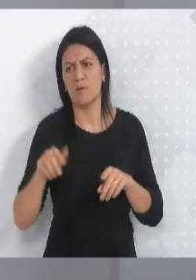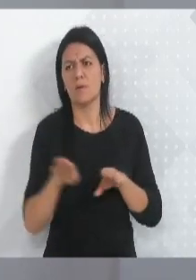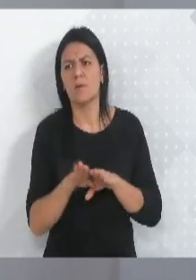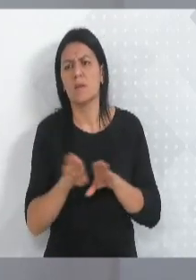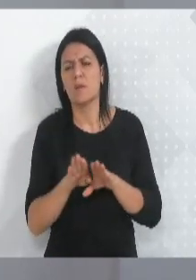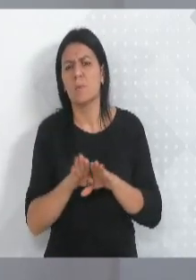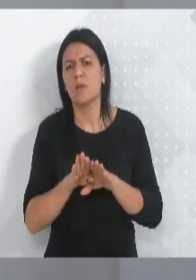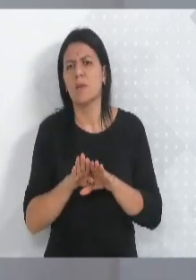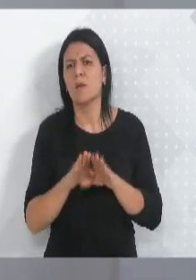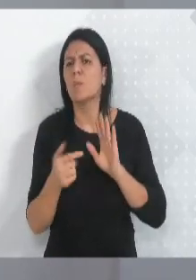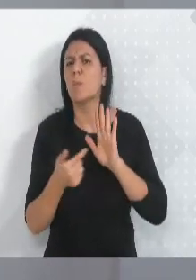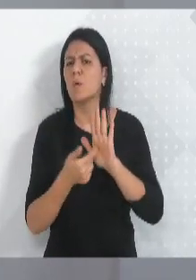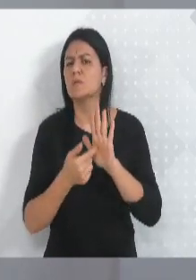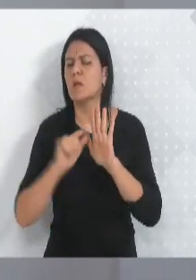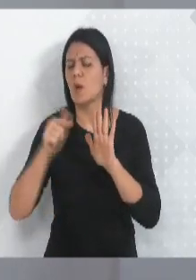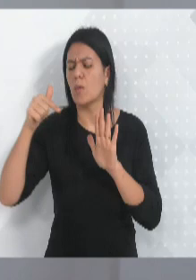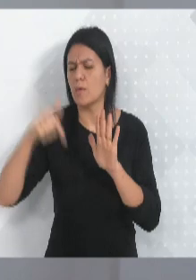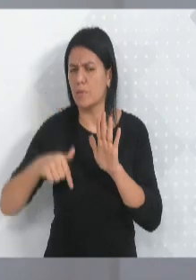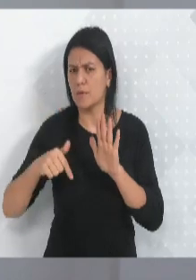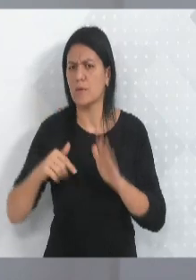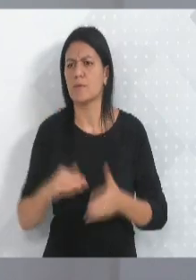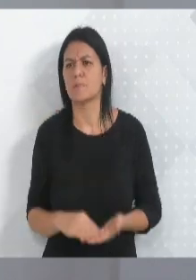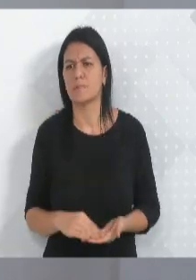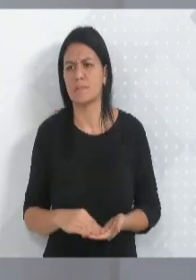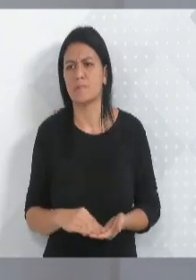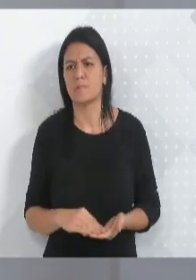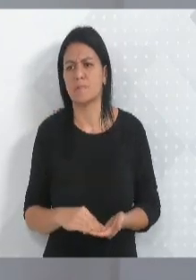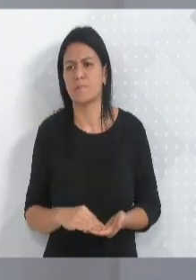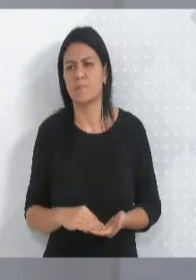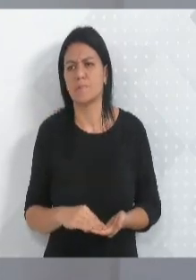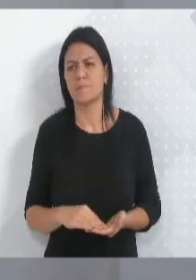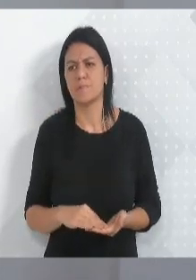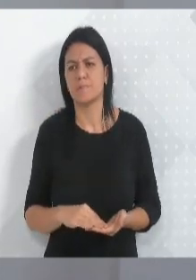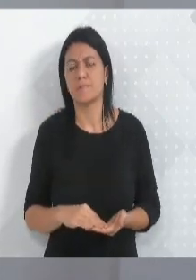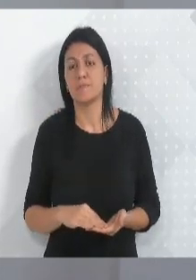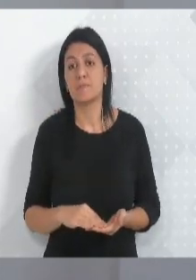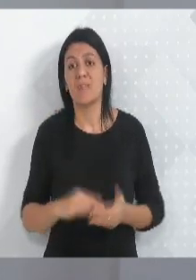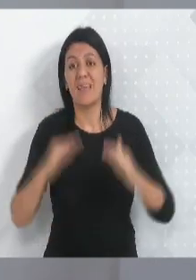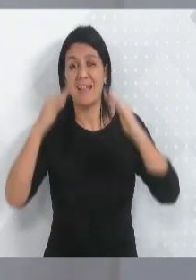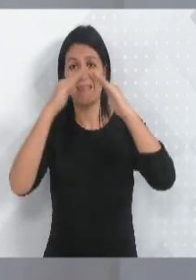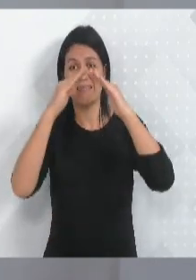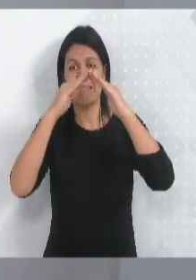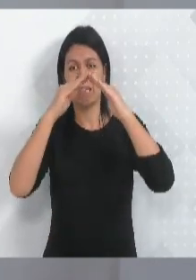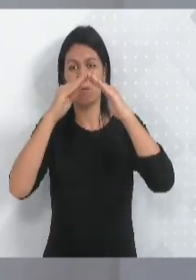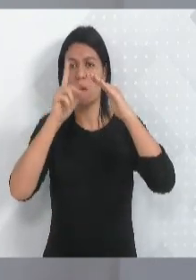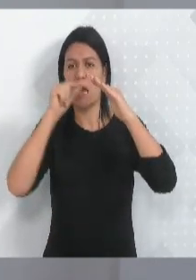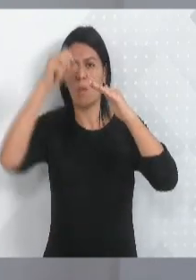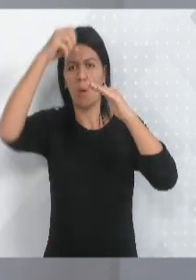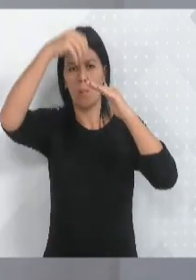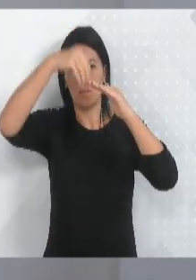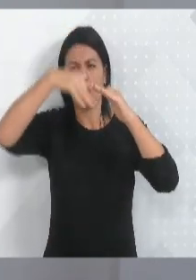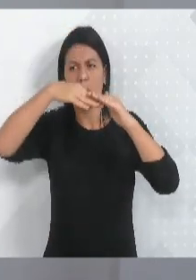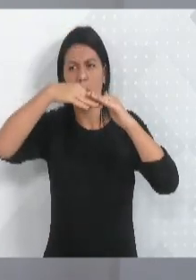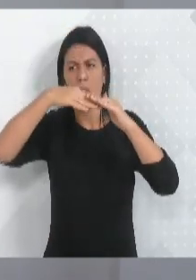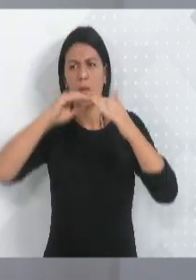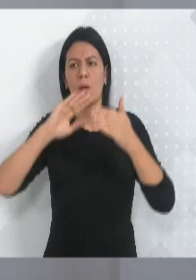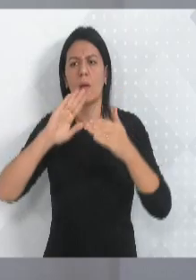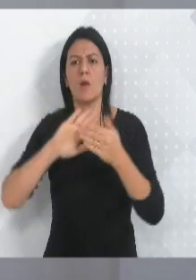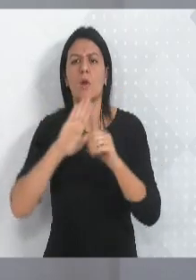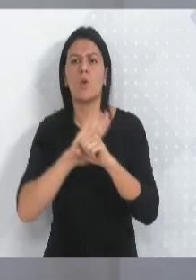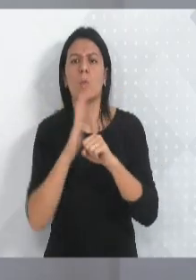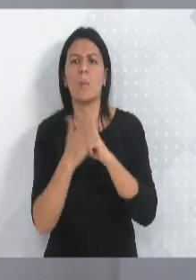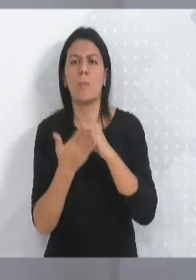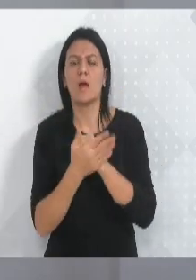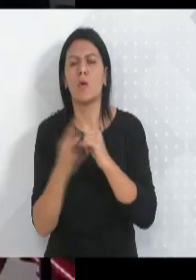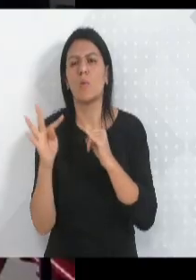outra situação também aqui, vereadores. Infiltração no teto do CI Rudolf Bar, também no bairro Itapavazinha. Ari, se puder fazer